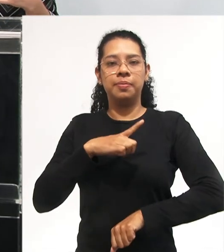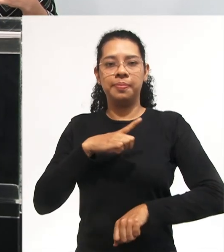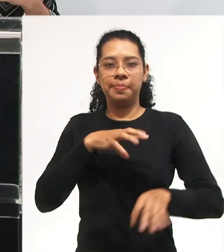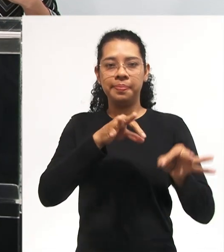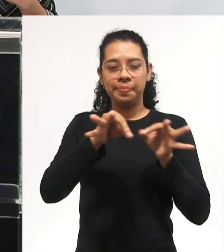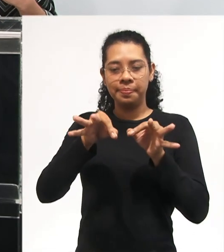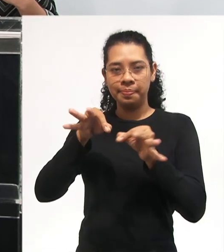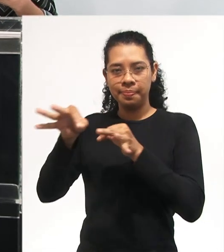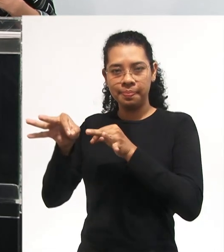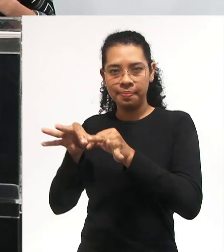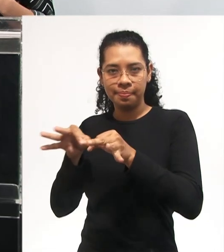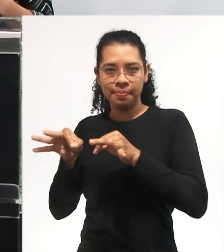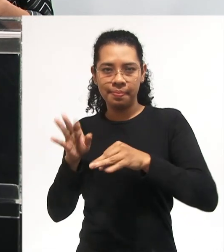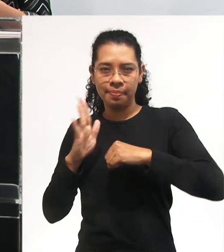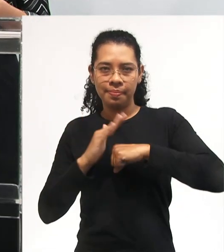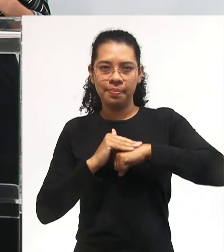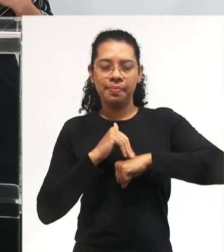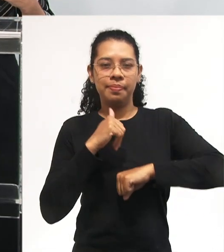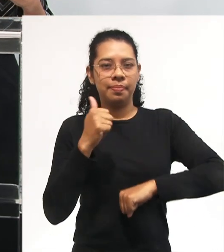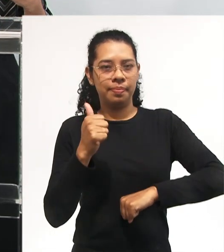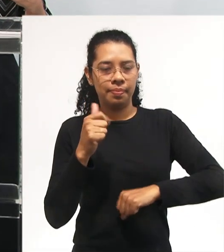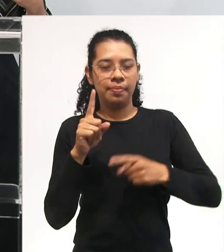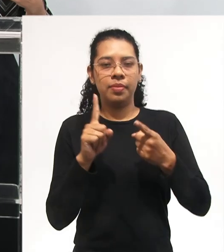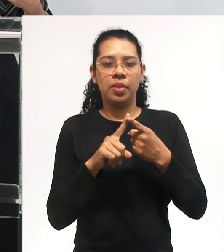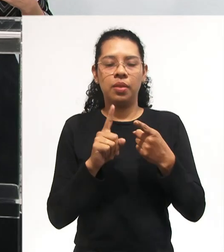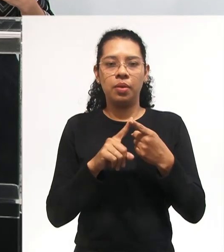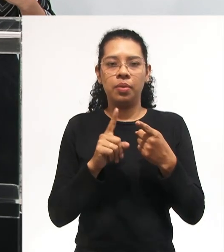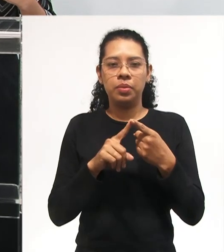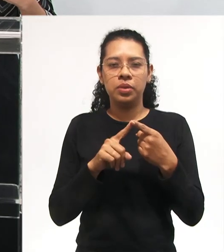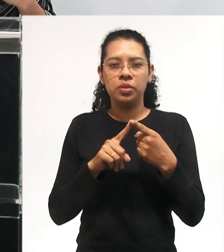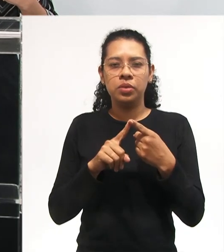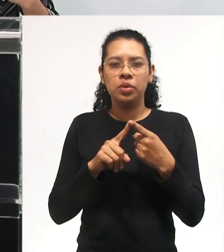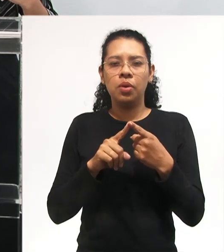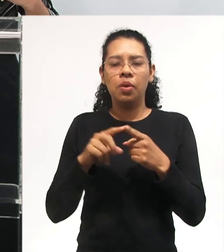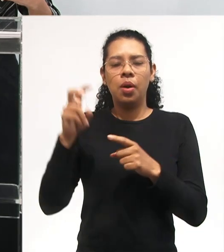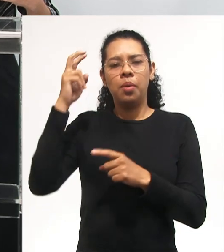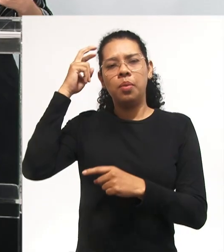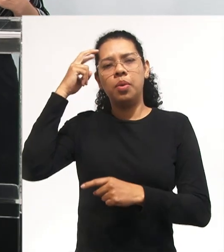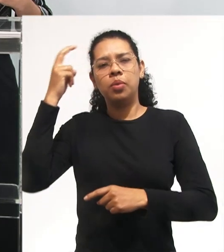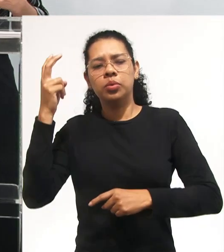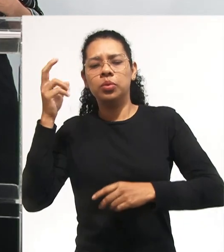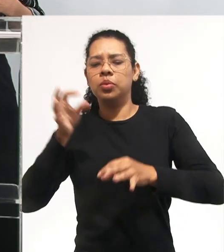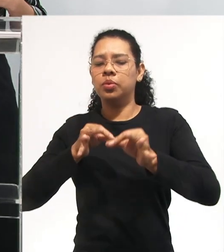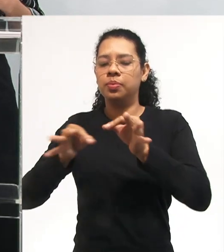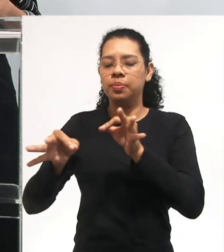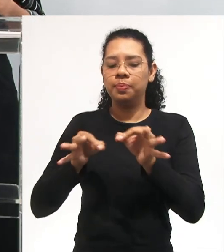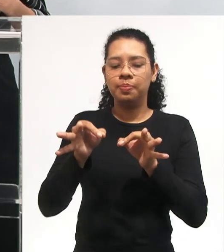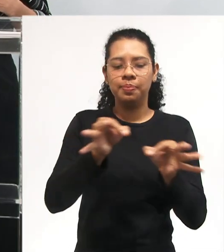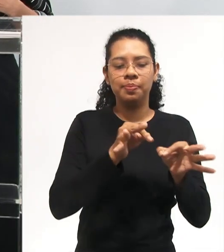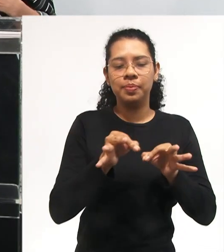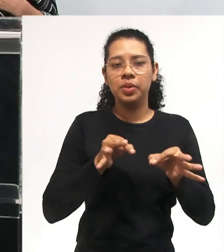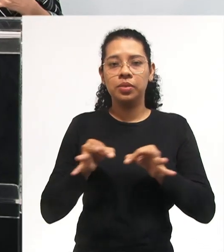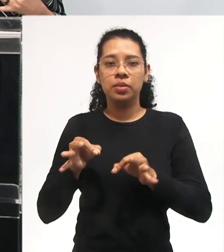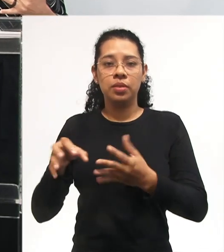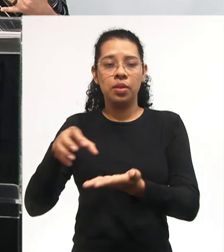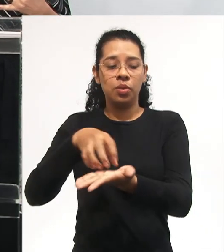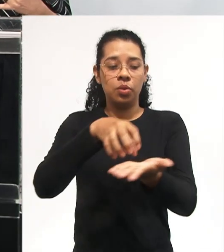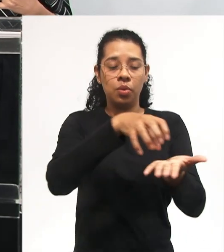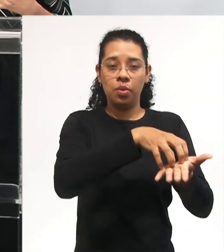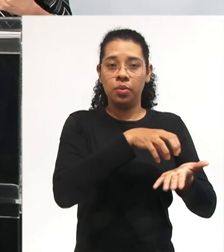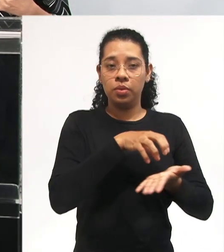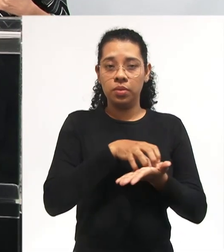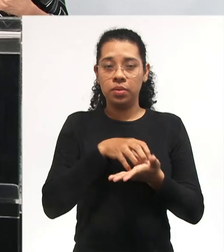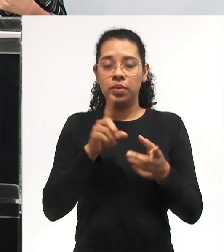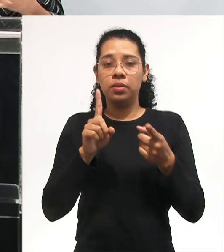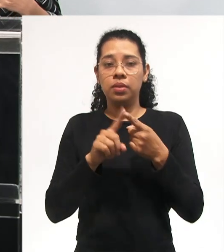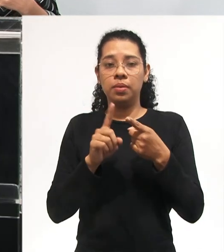dizer? Começou-se a falar sobre cultura organizacional, né, como melhorar uma cultura organizacional, sobre qualidade de vida